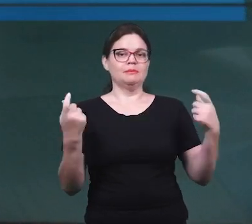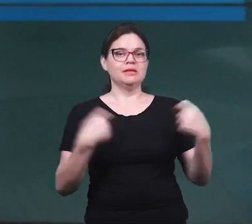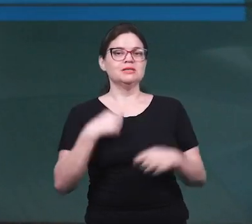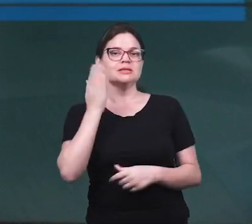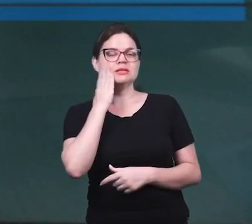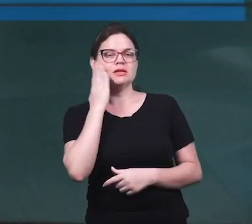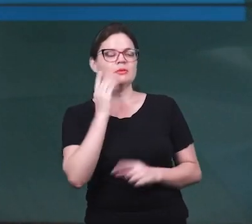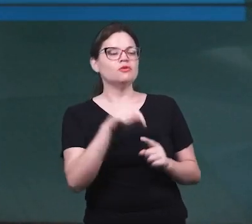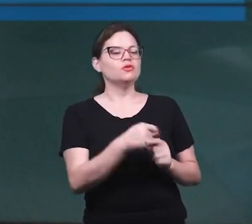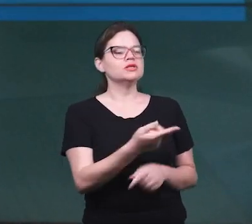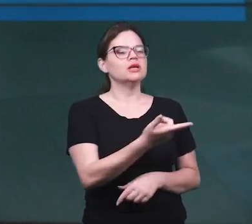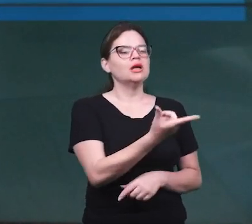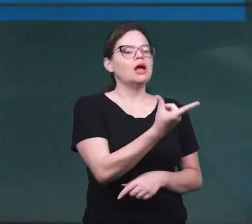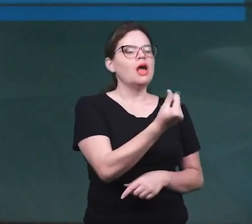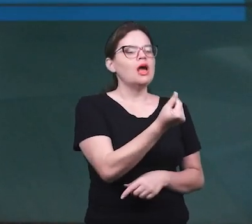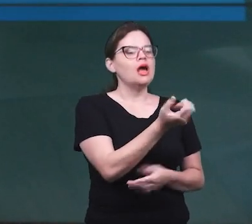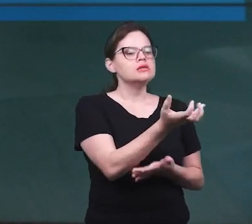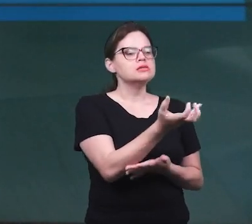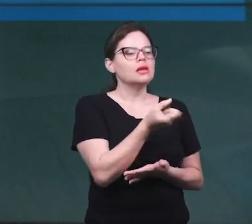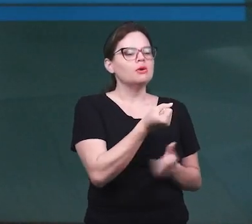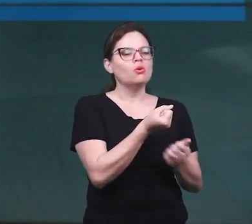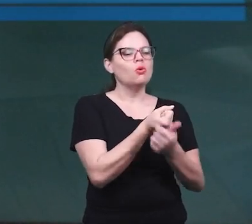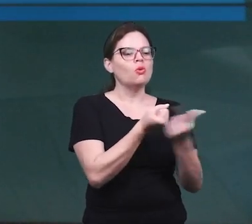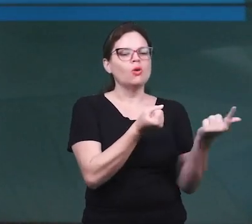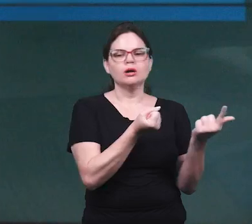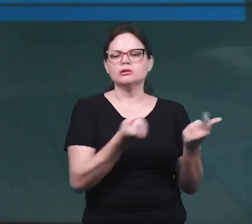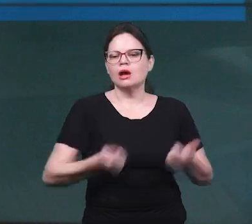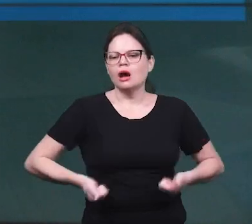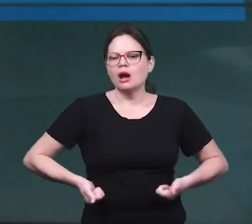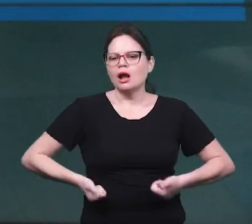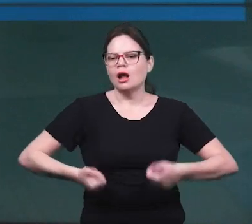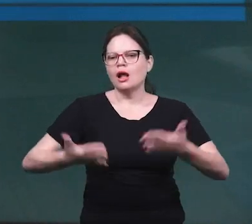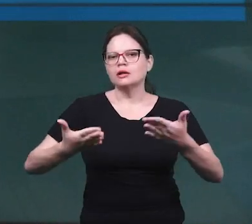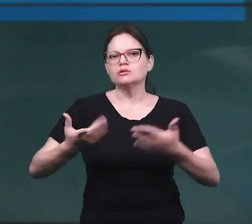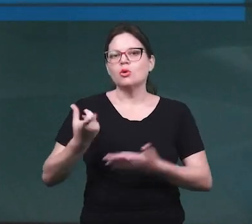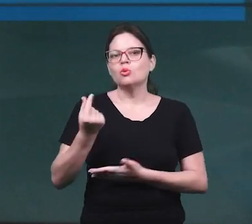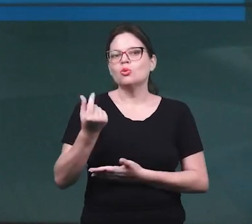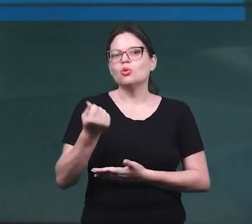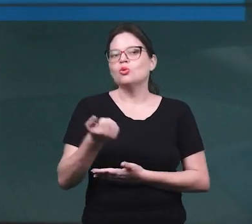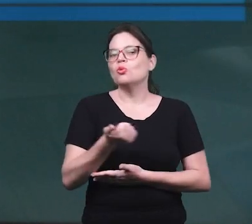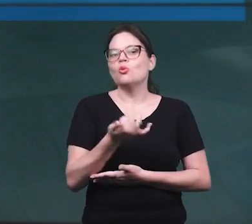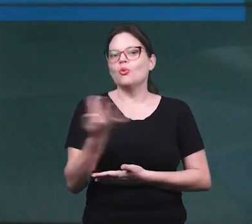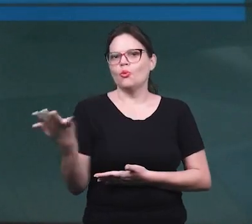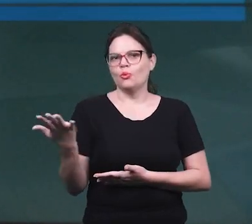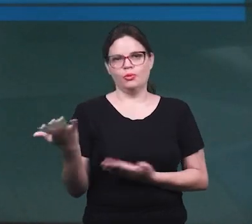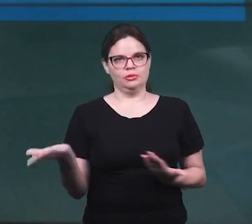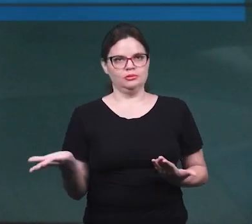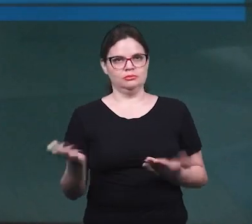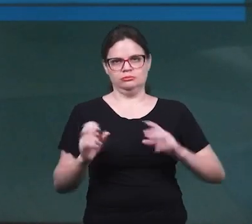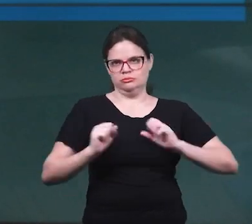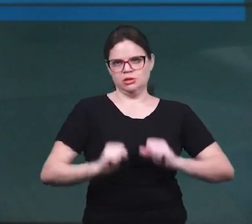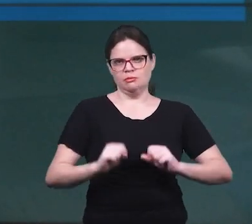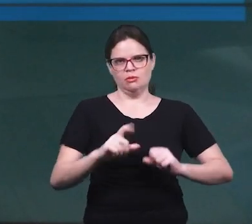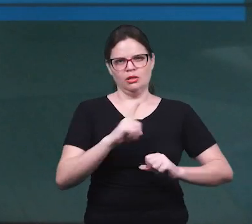e X de gastos. Aí você gasta com diversas